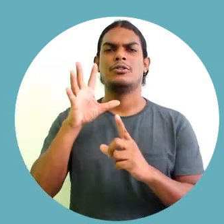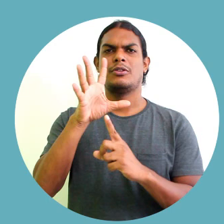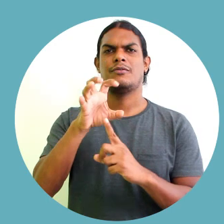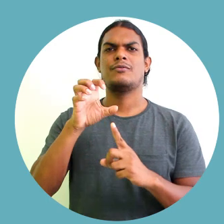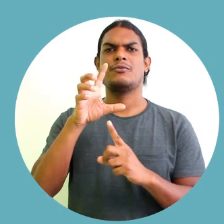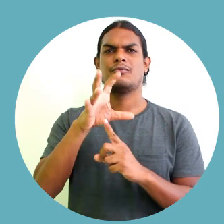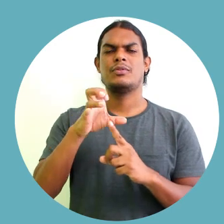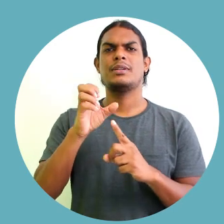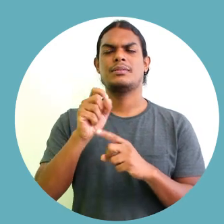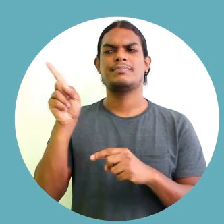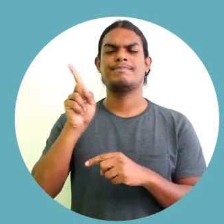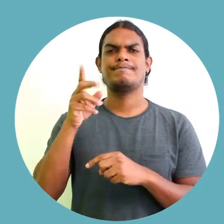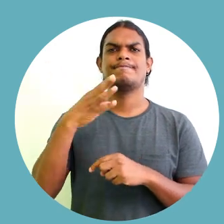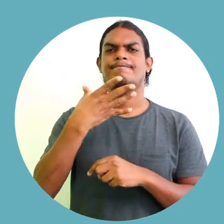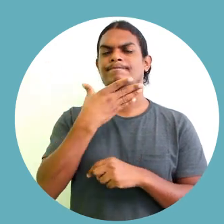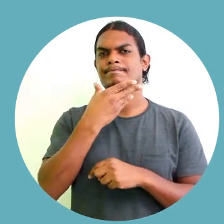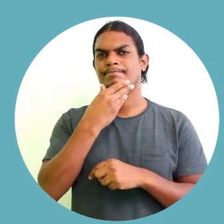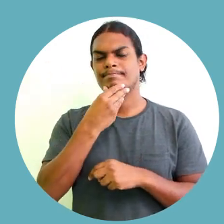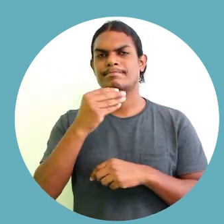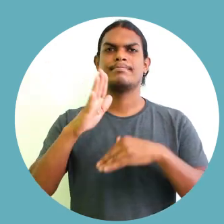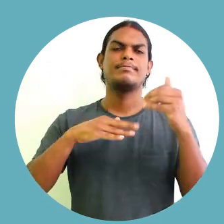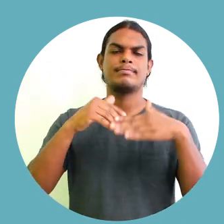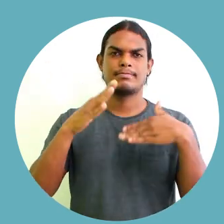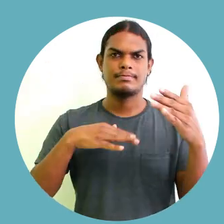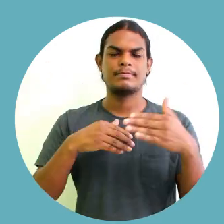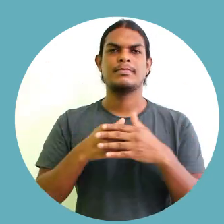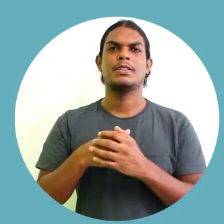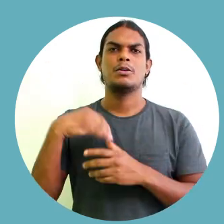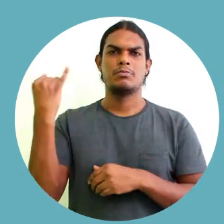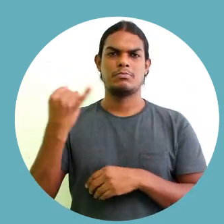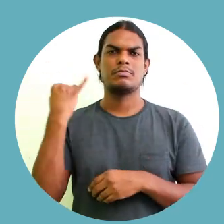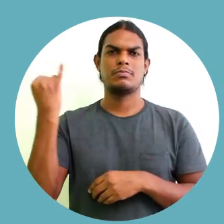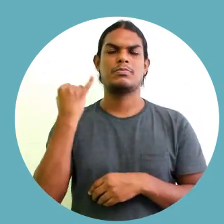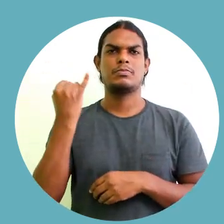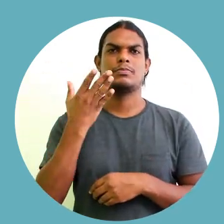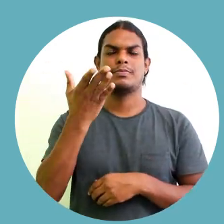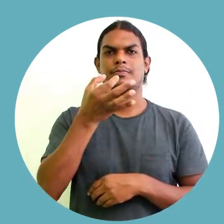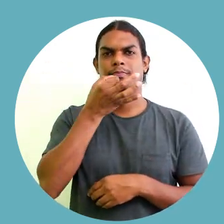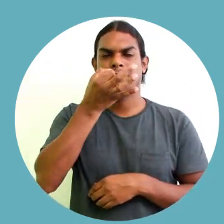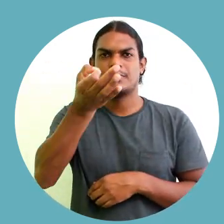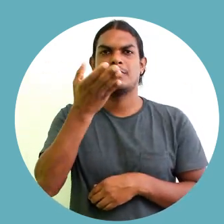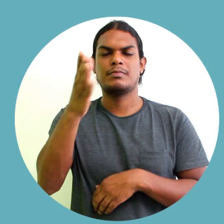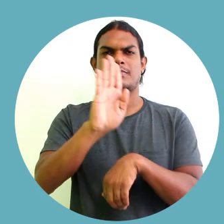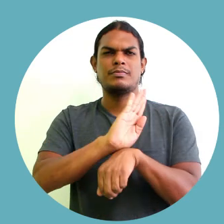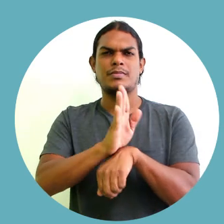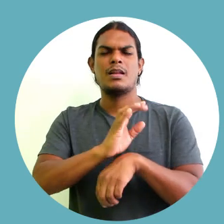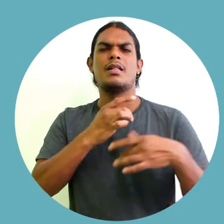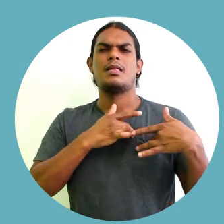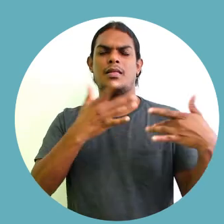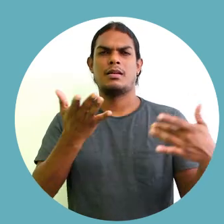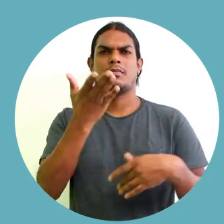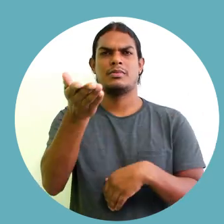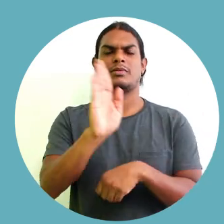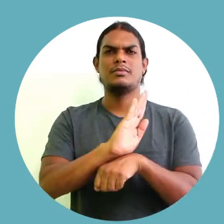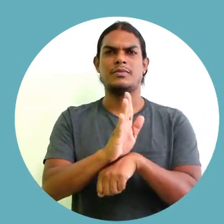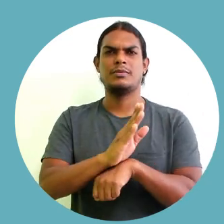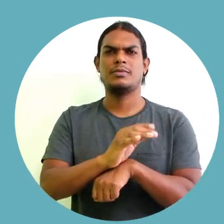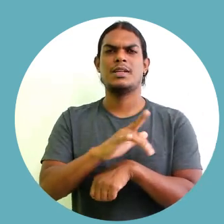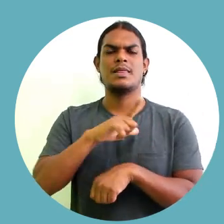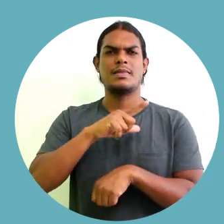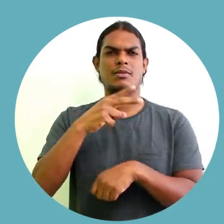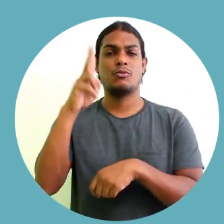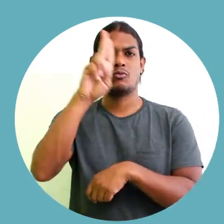geometria, que lembram muito e algumas delas são mesmo cenários do próprio Escher. Então são dicas de 2 filmes muito legais